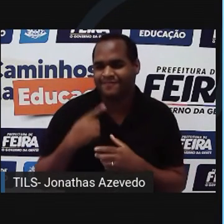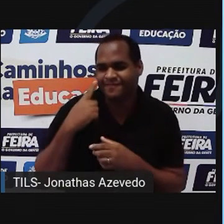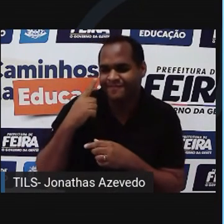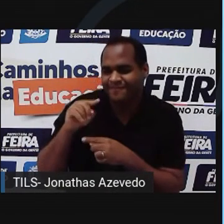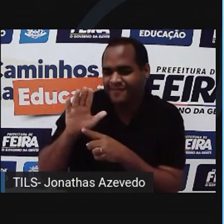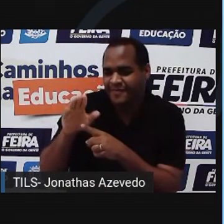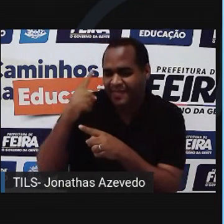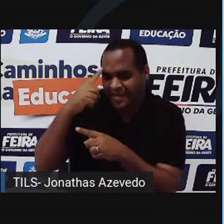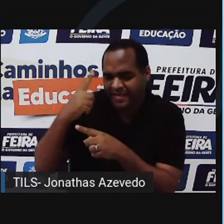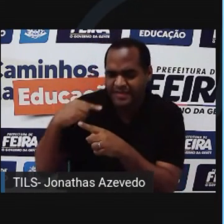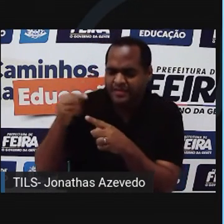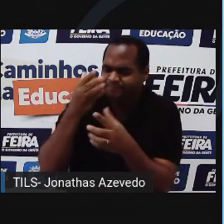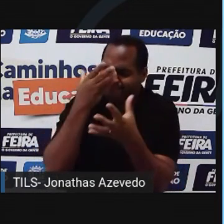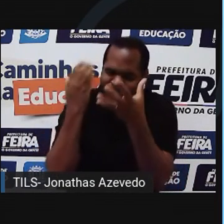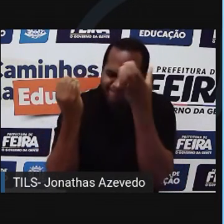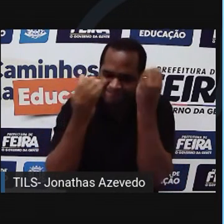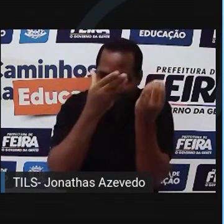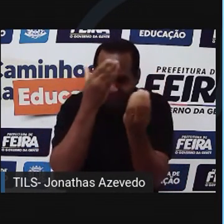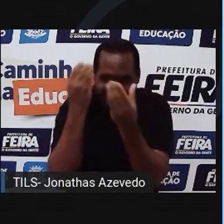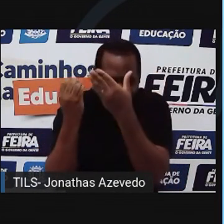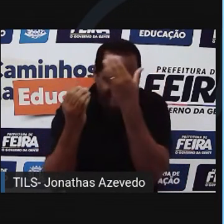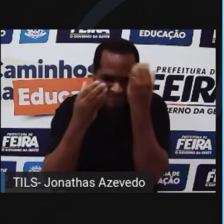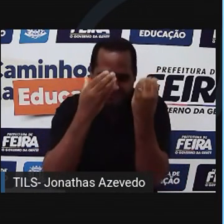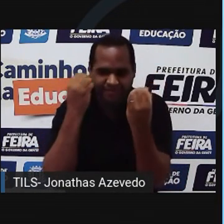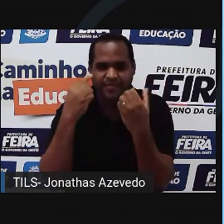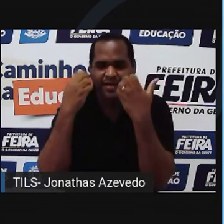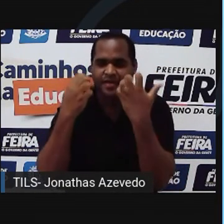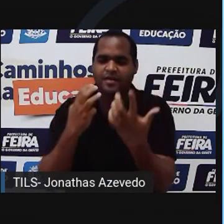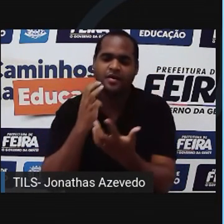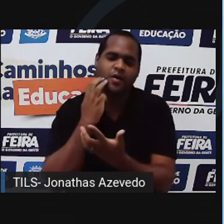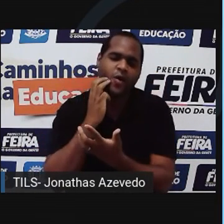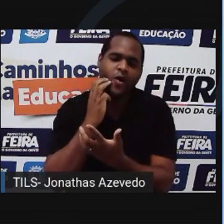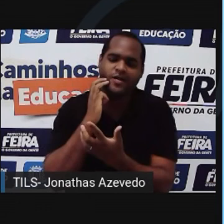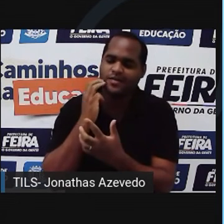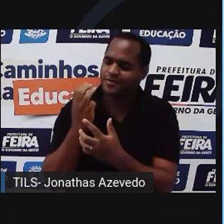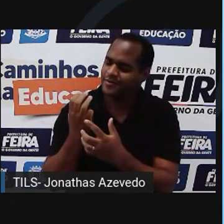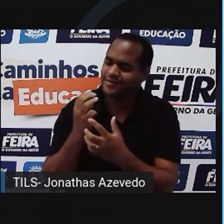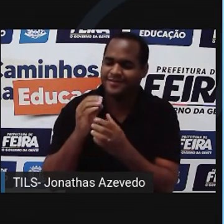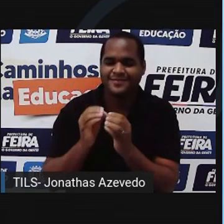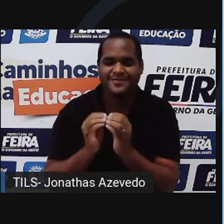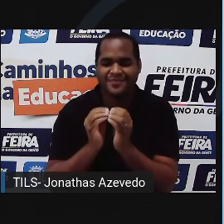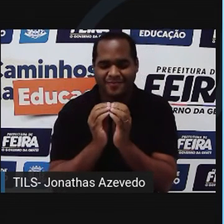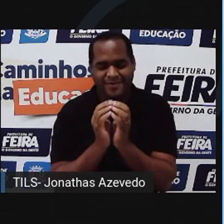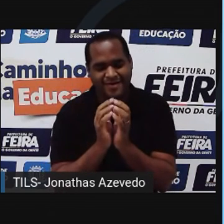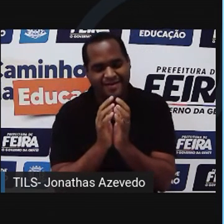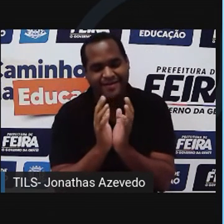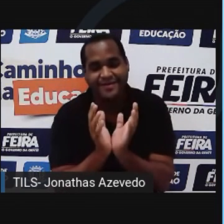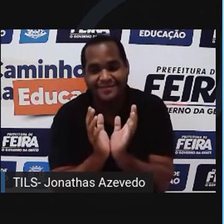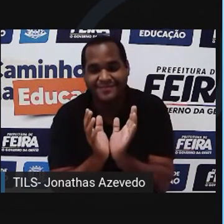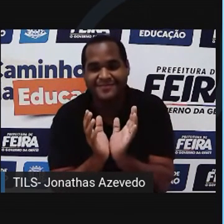Mas ó, não se esqueçam da rosa, da rosa.